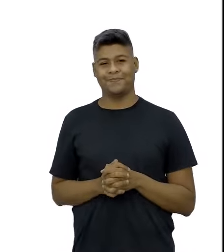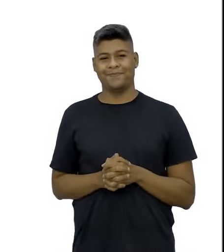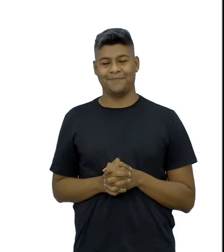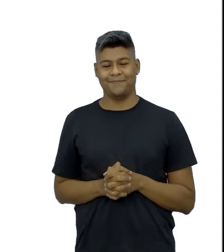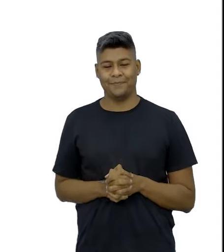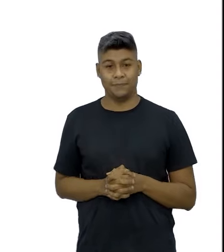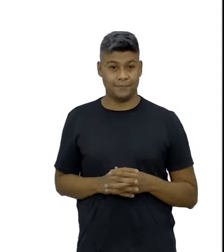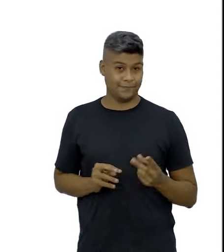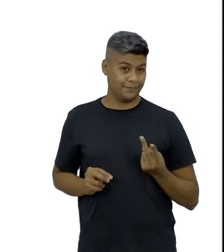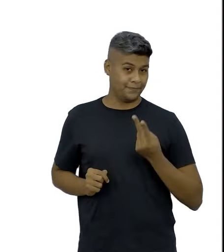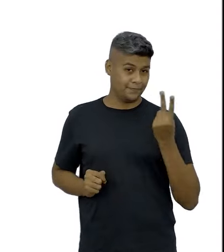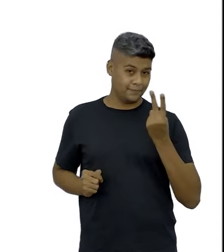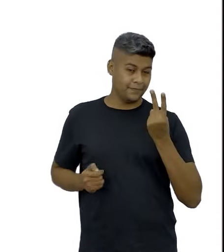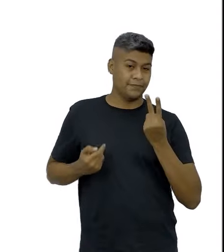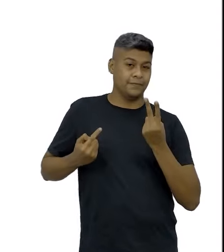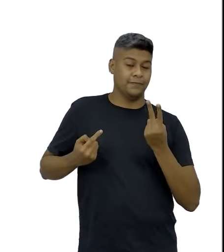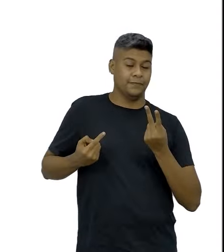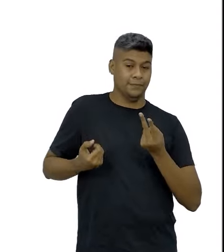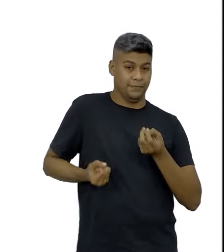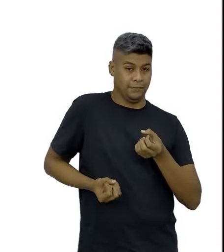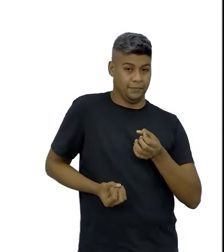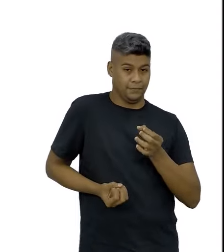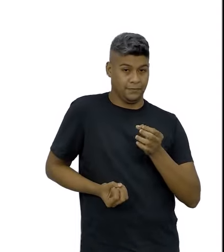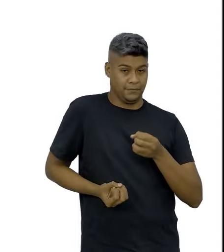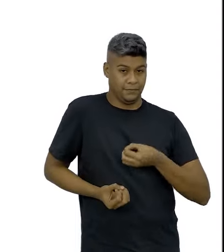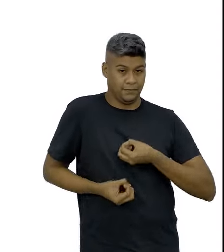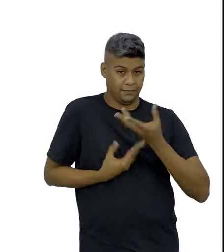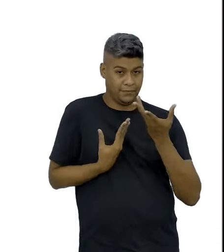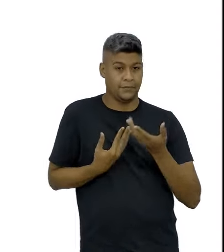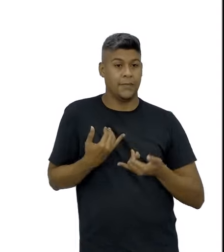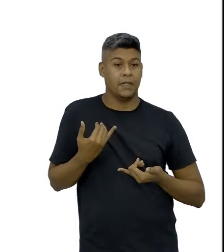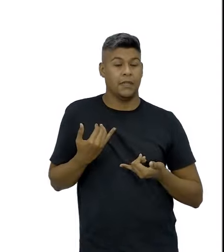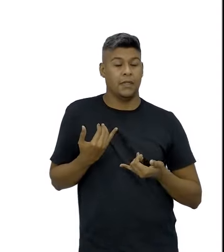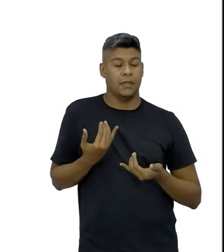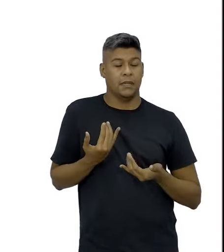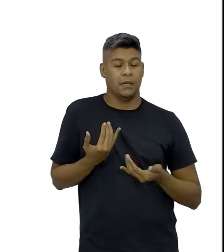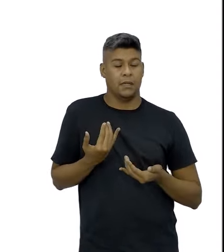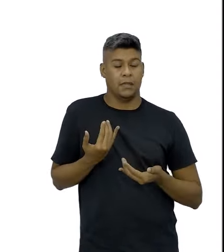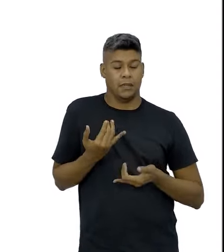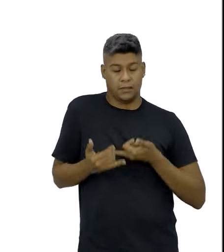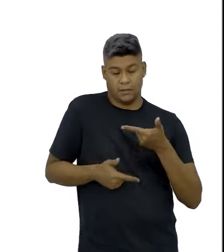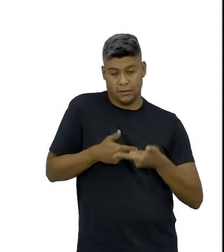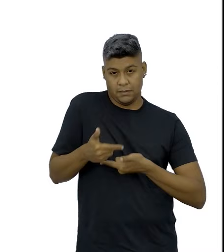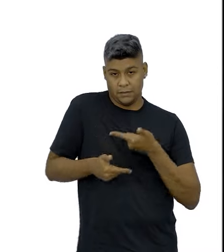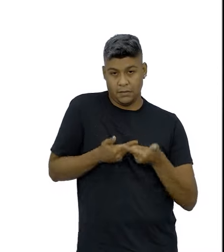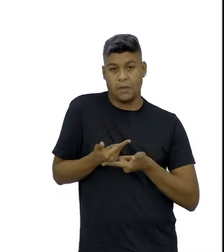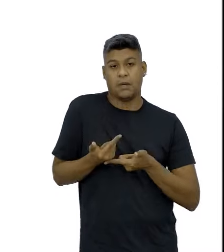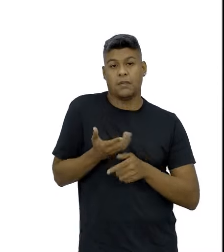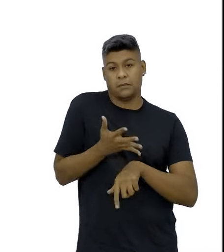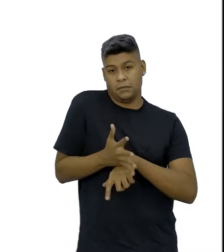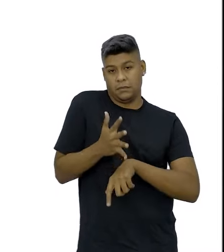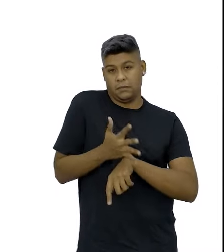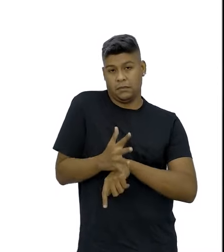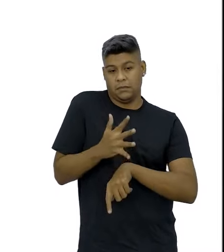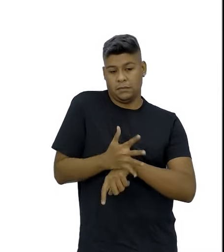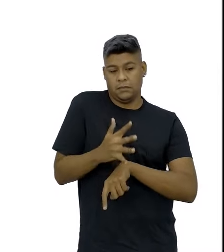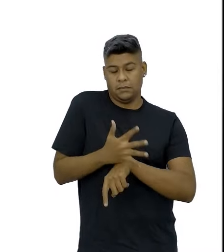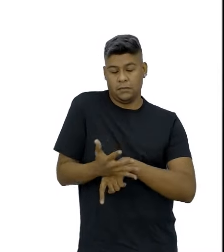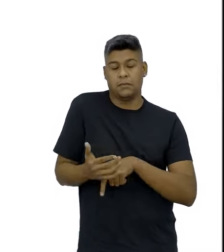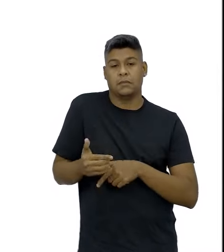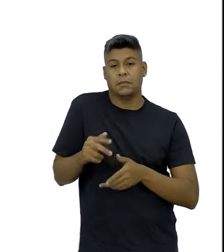ser discutido diz respeito ao trabalho com a prática de leitura que poderá se dar em diferentes